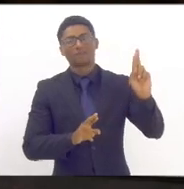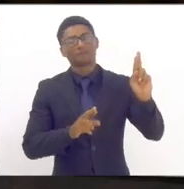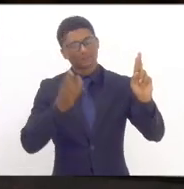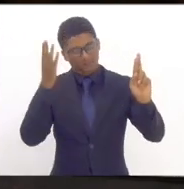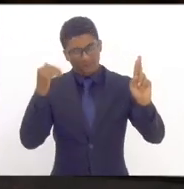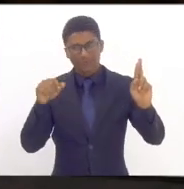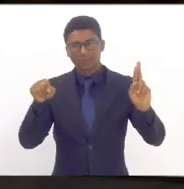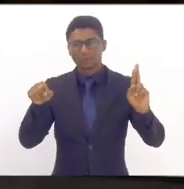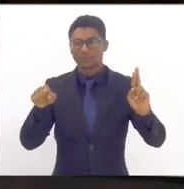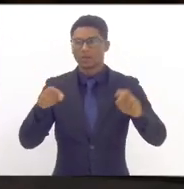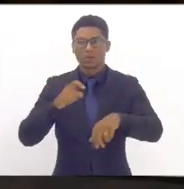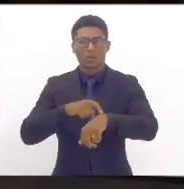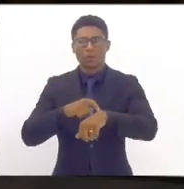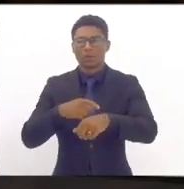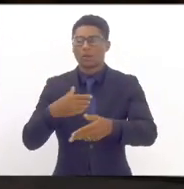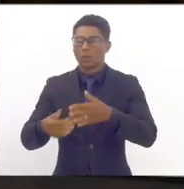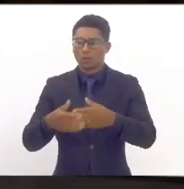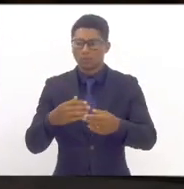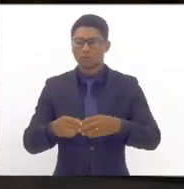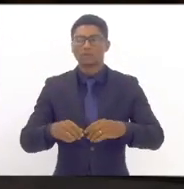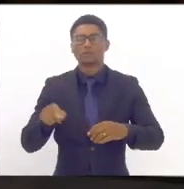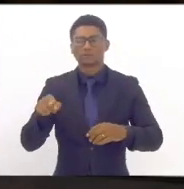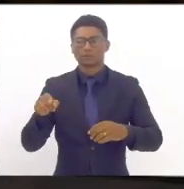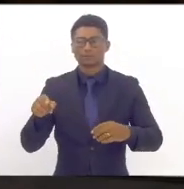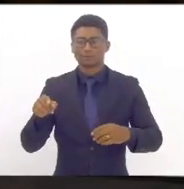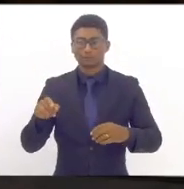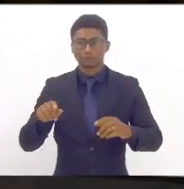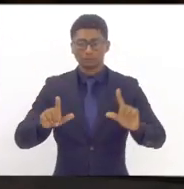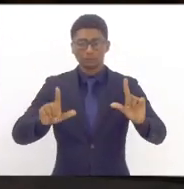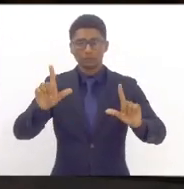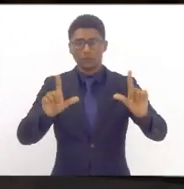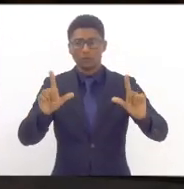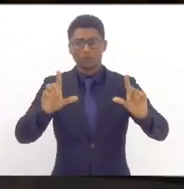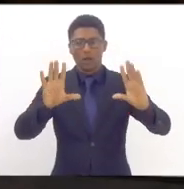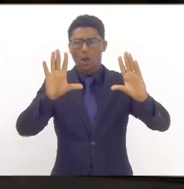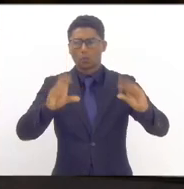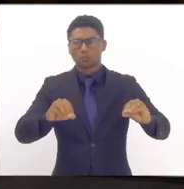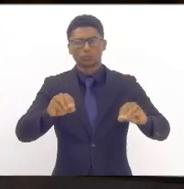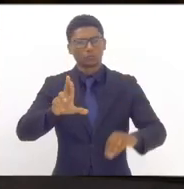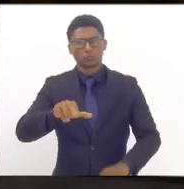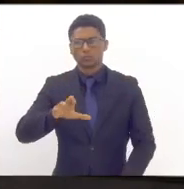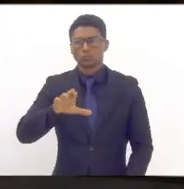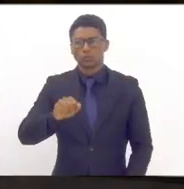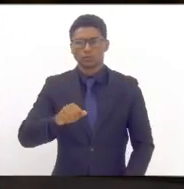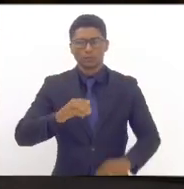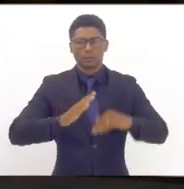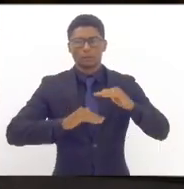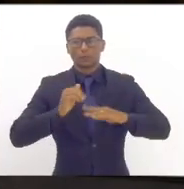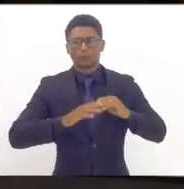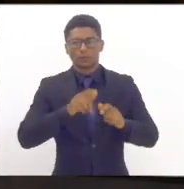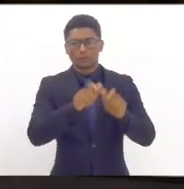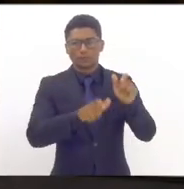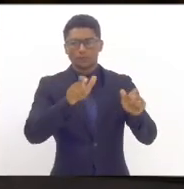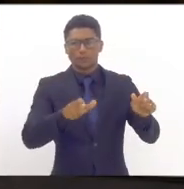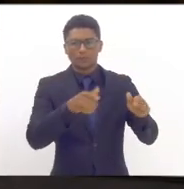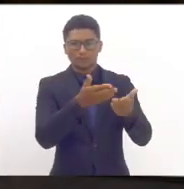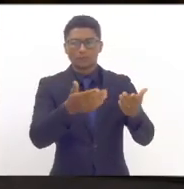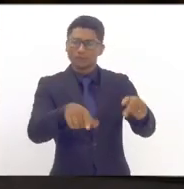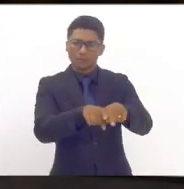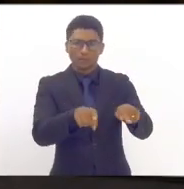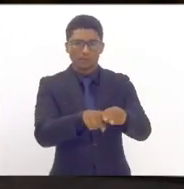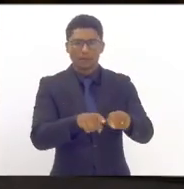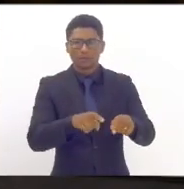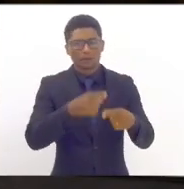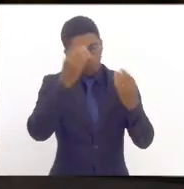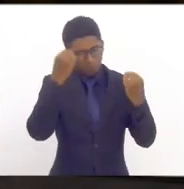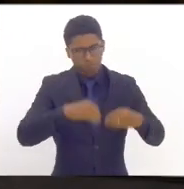contar com ele a qualquer momento. A televisão nunca desliga. E os profissionais que lá trabalham também não devem desligar. O